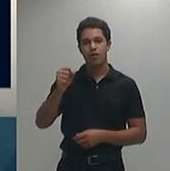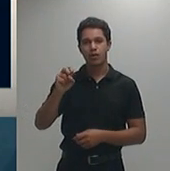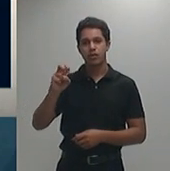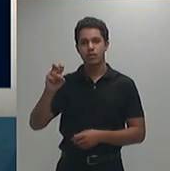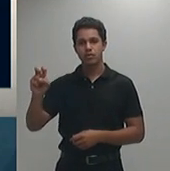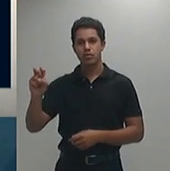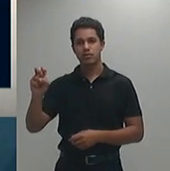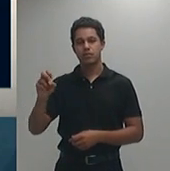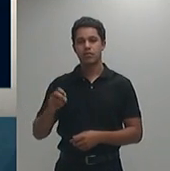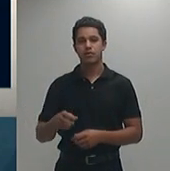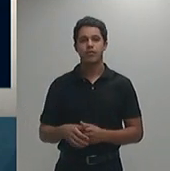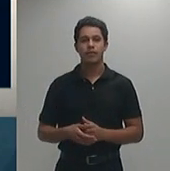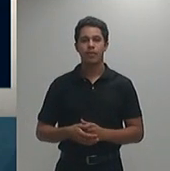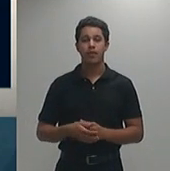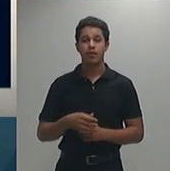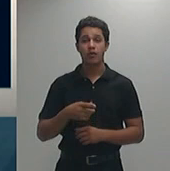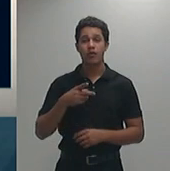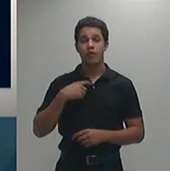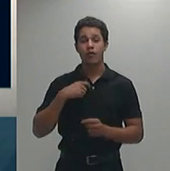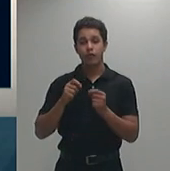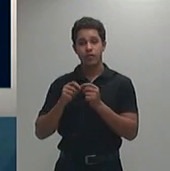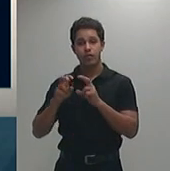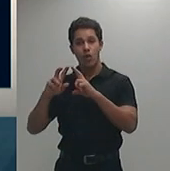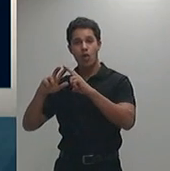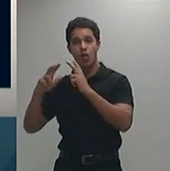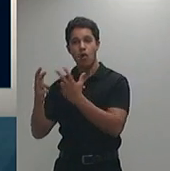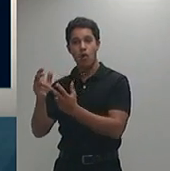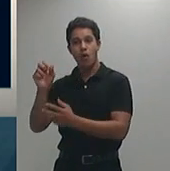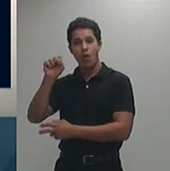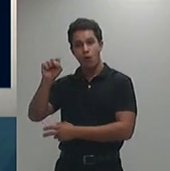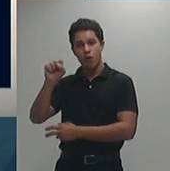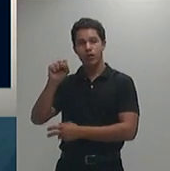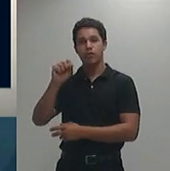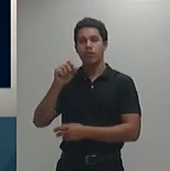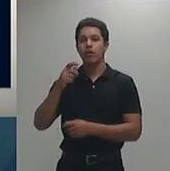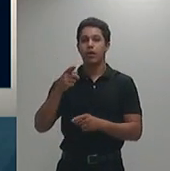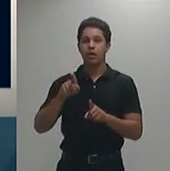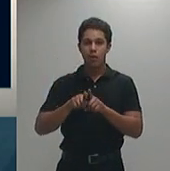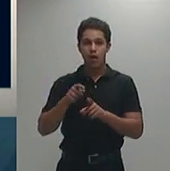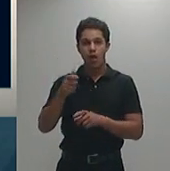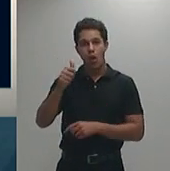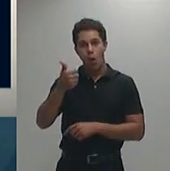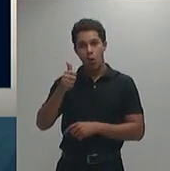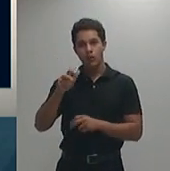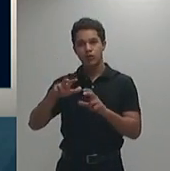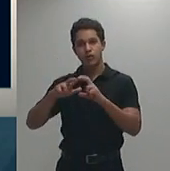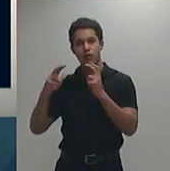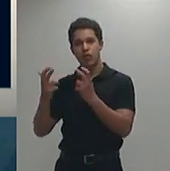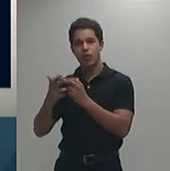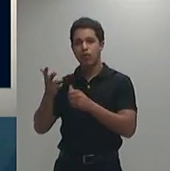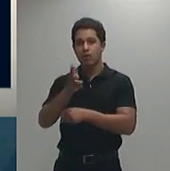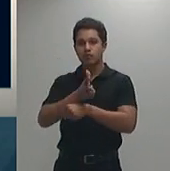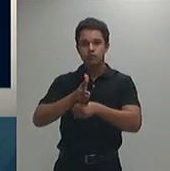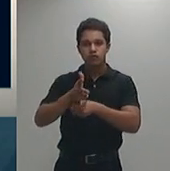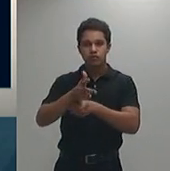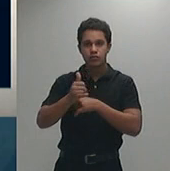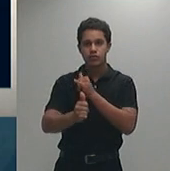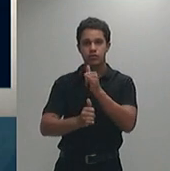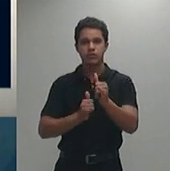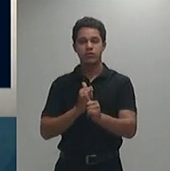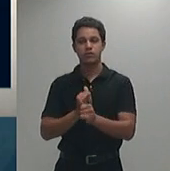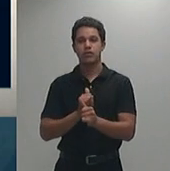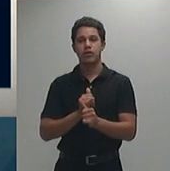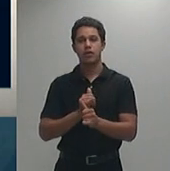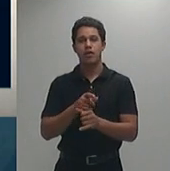foram oito sessões ordinárias e híbridas e 11 sessões virtuais É nesse que foram jogadas no